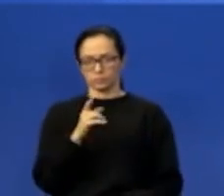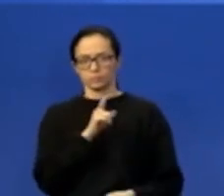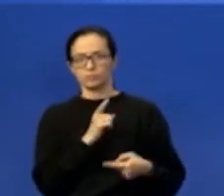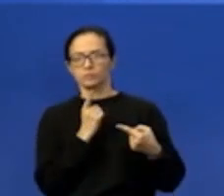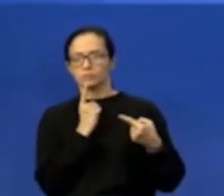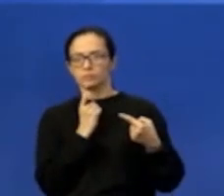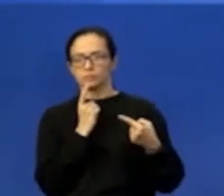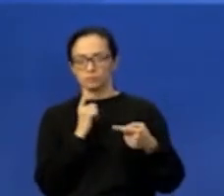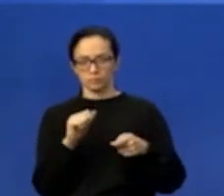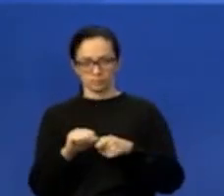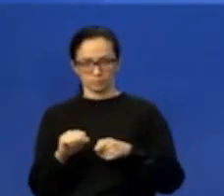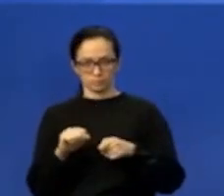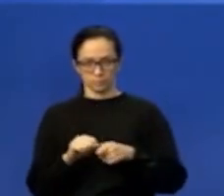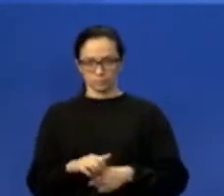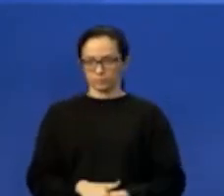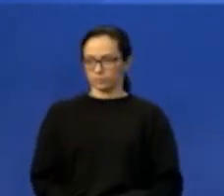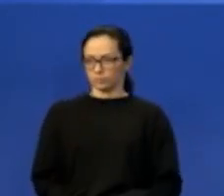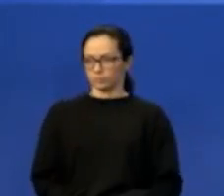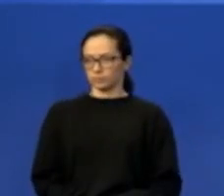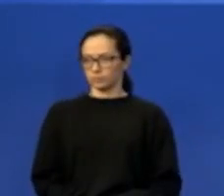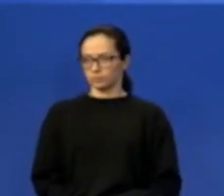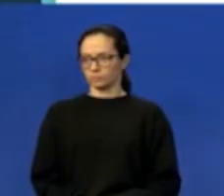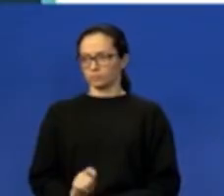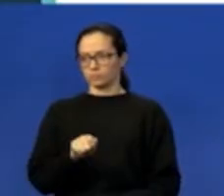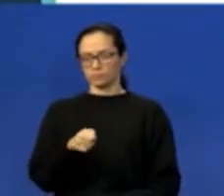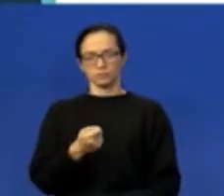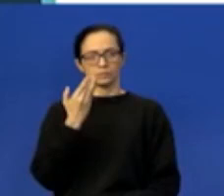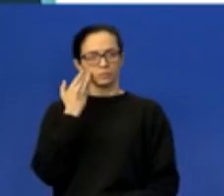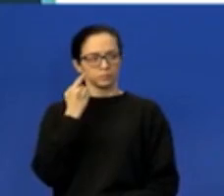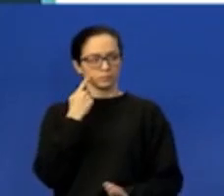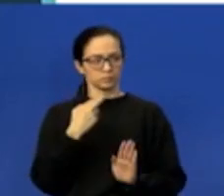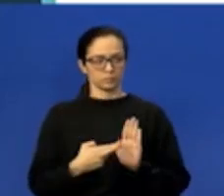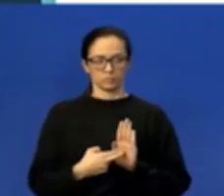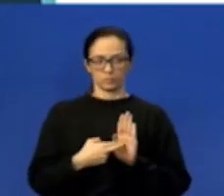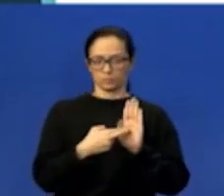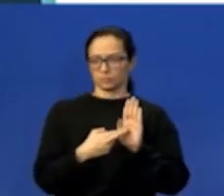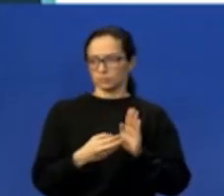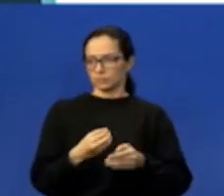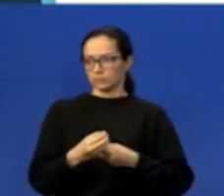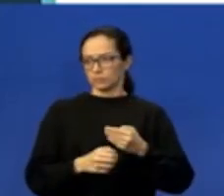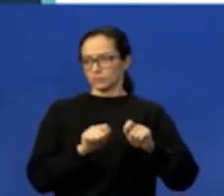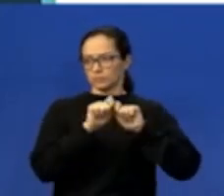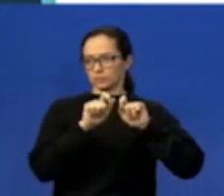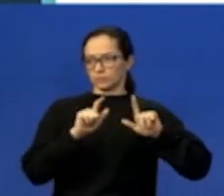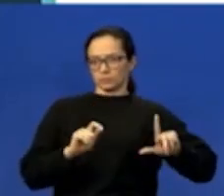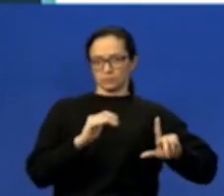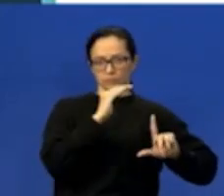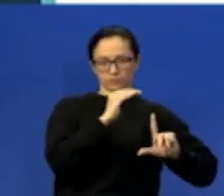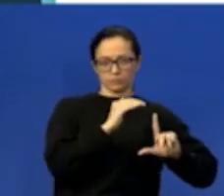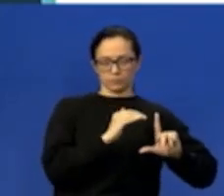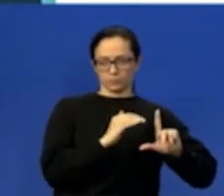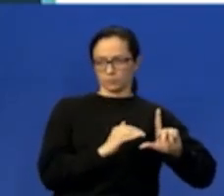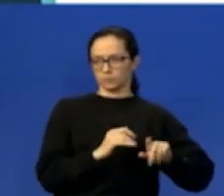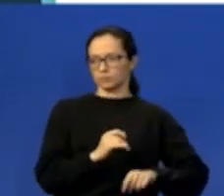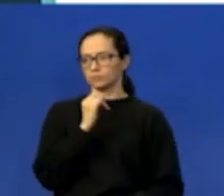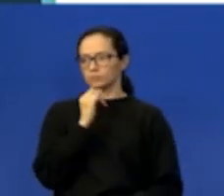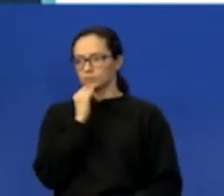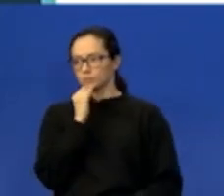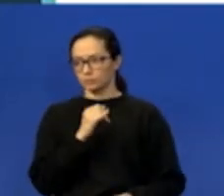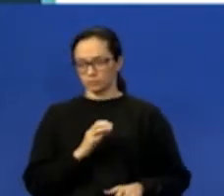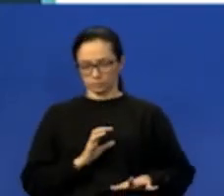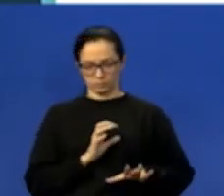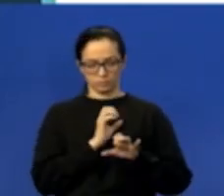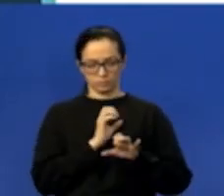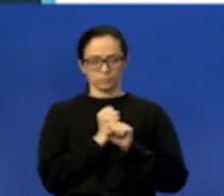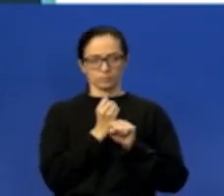vermelha. Então, os aspectos morfológicos podem ser representados, por exemplo, nesse slide, como, por exemplo, o volume corpuscular